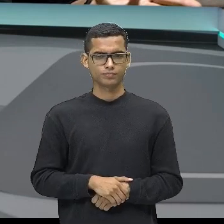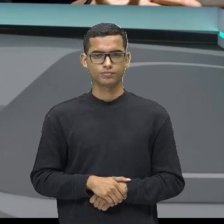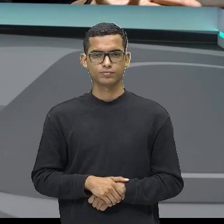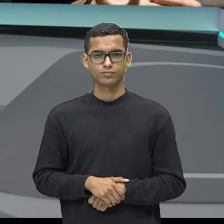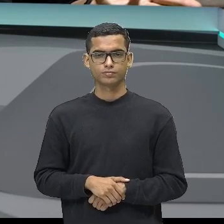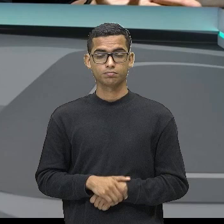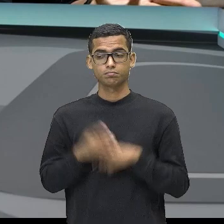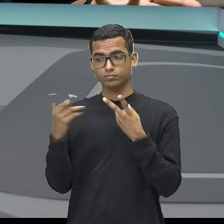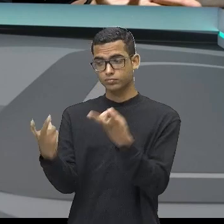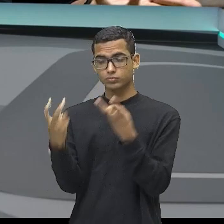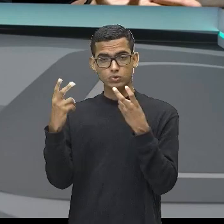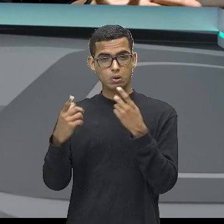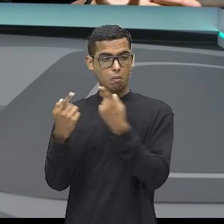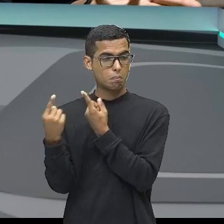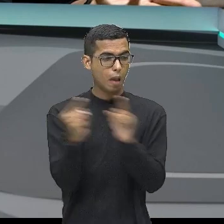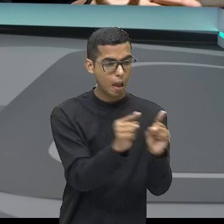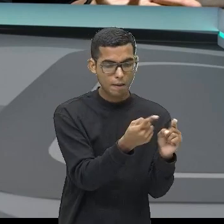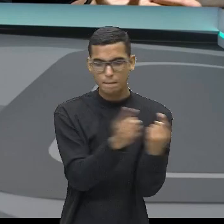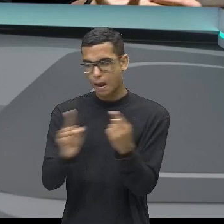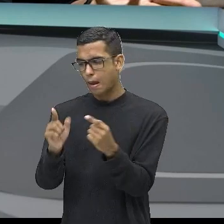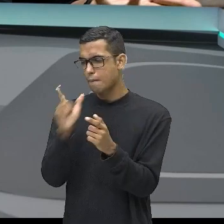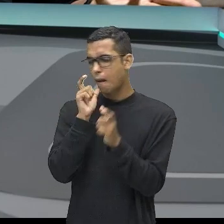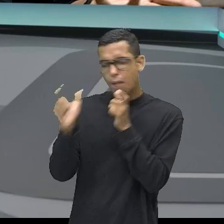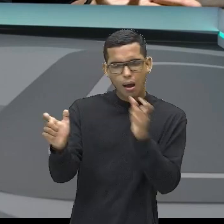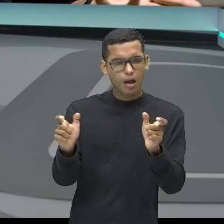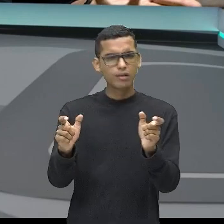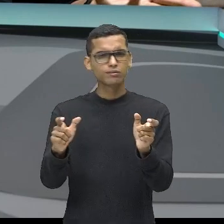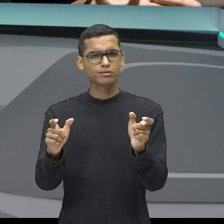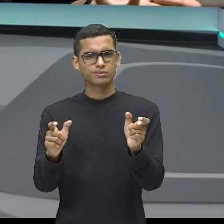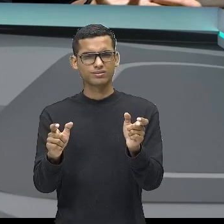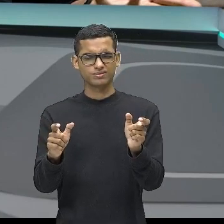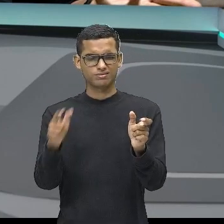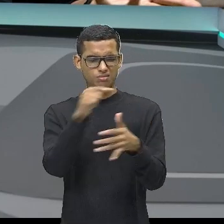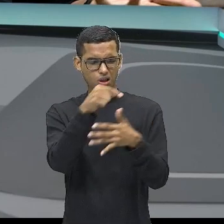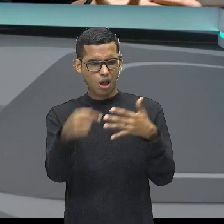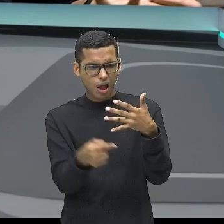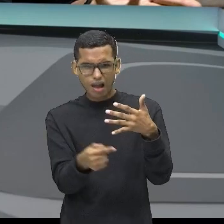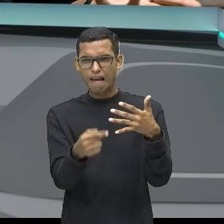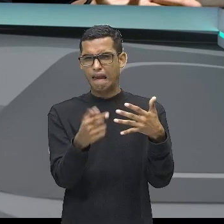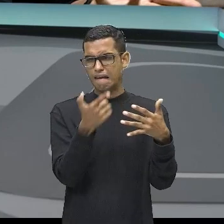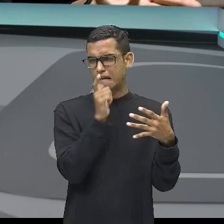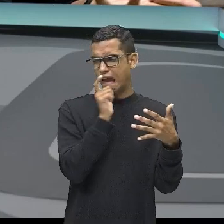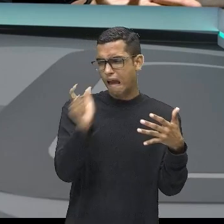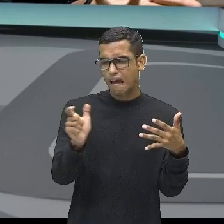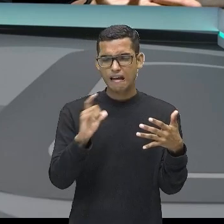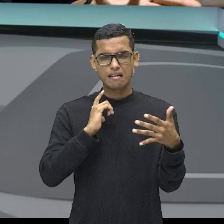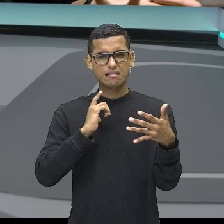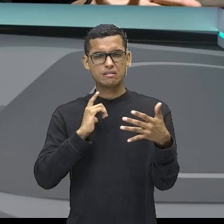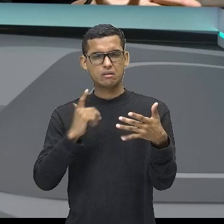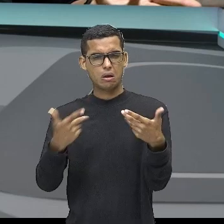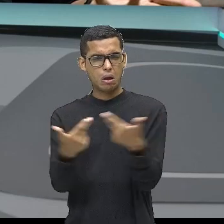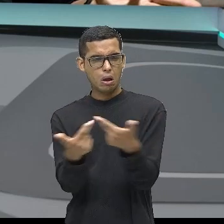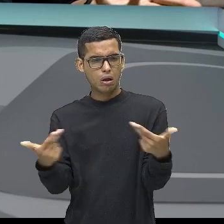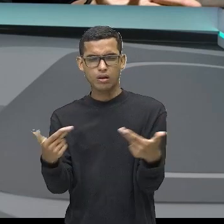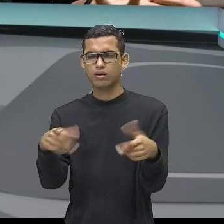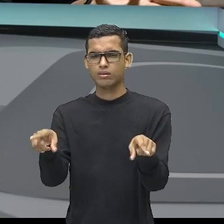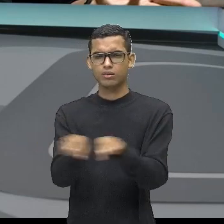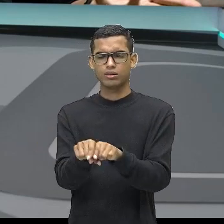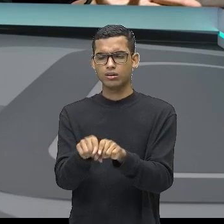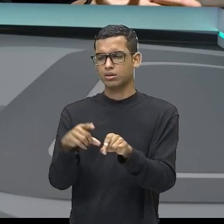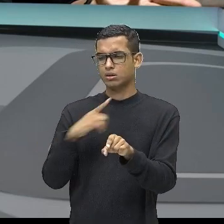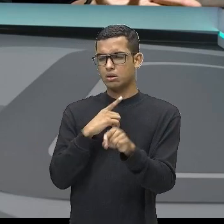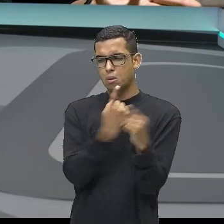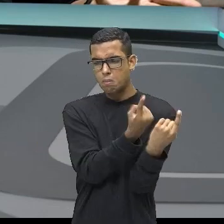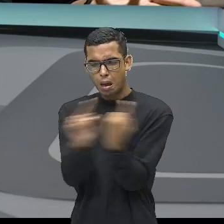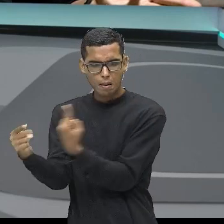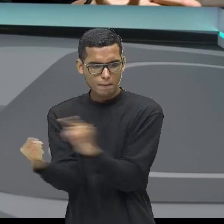pessoais, xingamentos, esses elementos não fazem parte de um debate saudável, ou seja, de uma dinâmica saudável